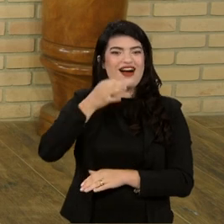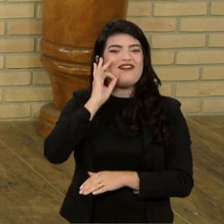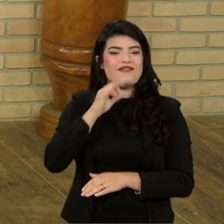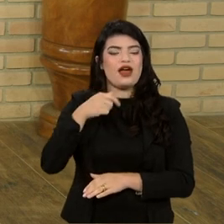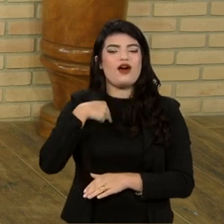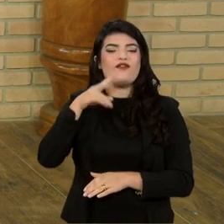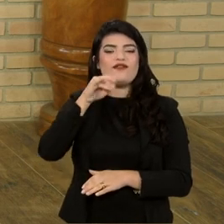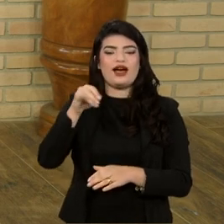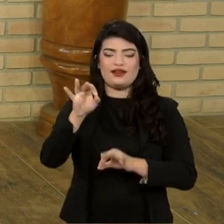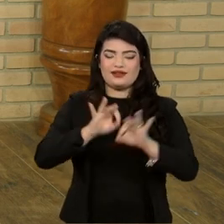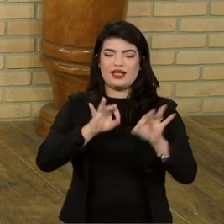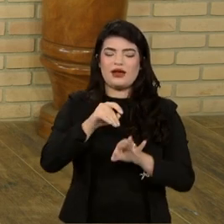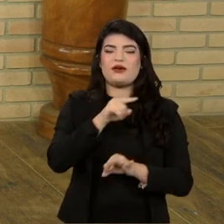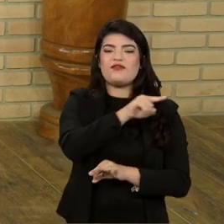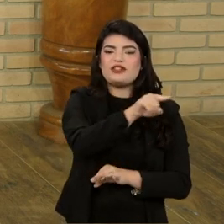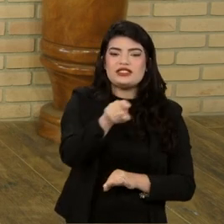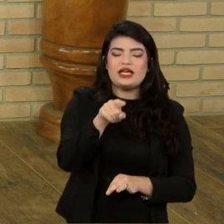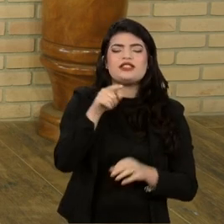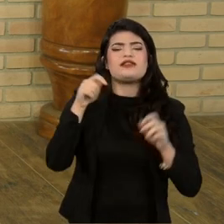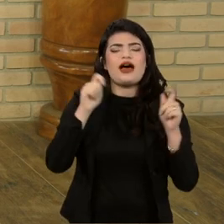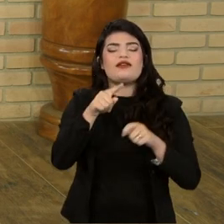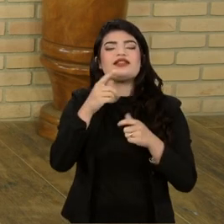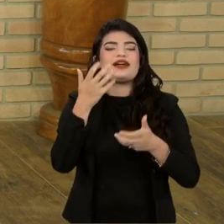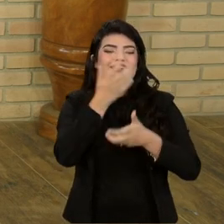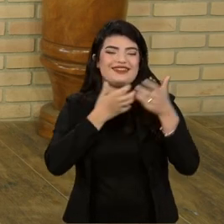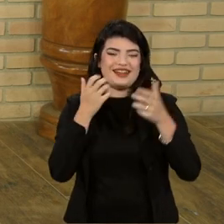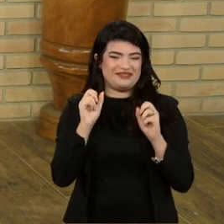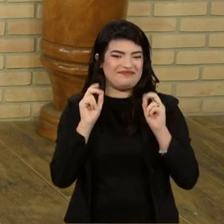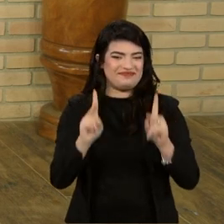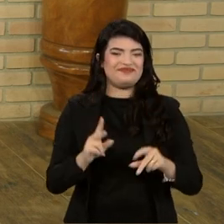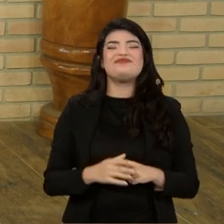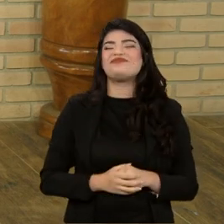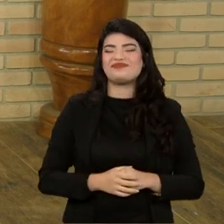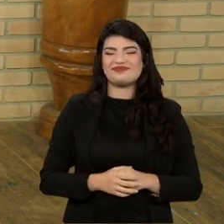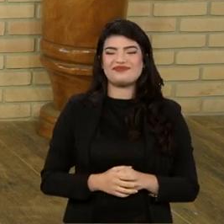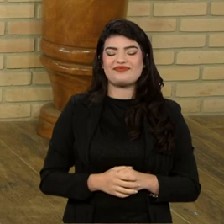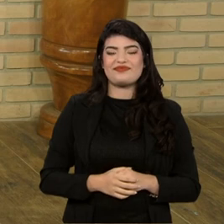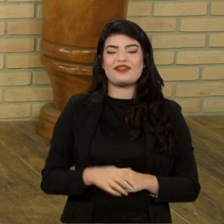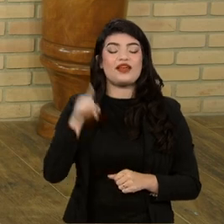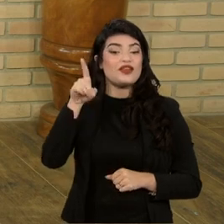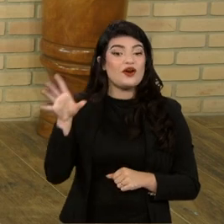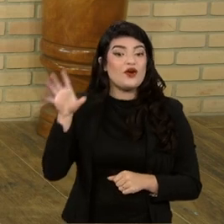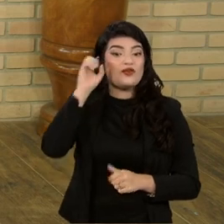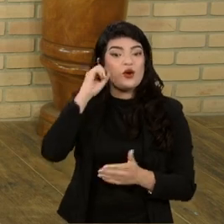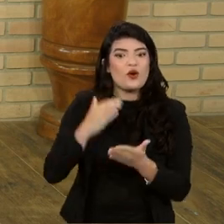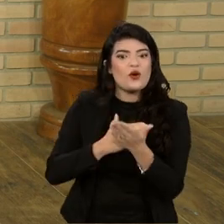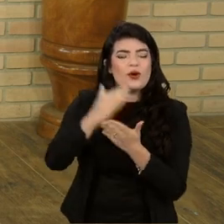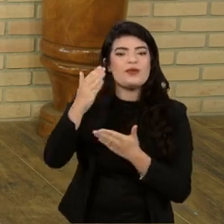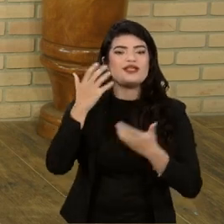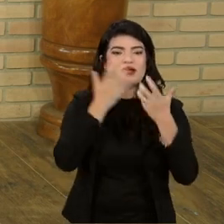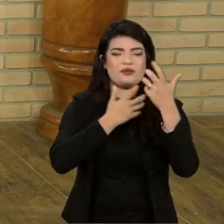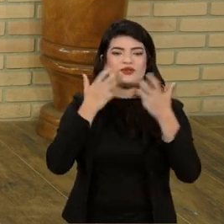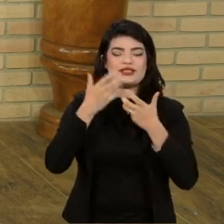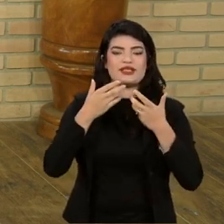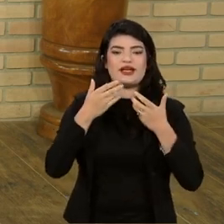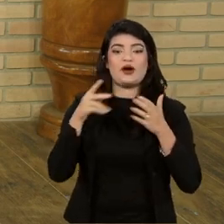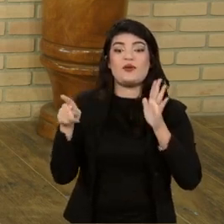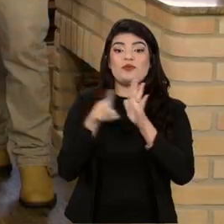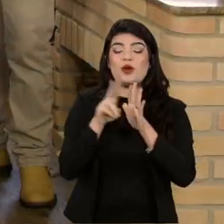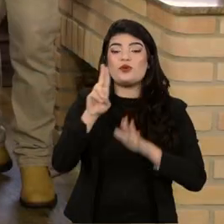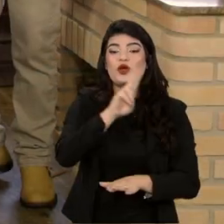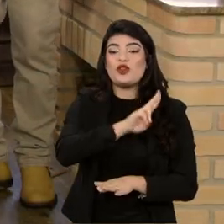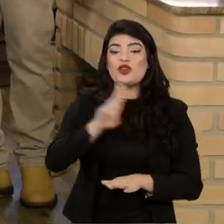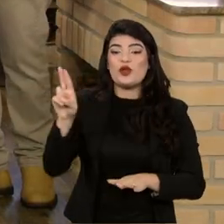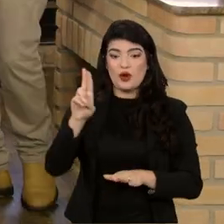vocês, enquanto isso vocês vão cantando uma moda aí. Então vai. O que nós podemos ouvir para começar esse programa? Boiadeira Errante. Ô,